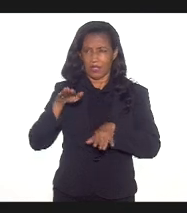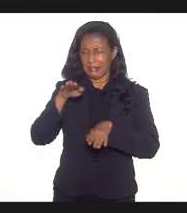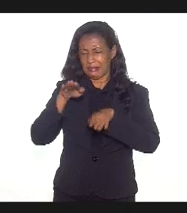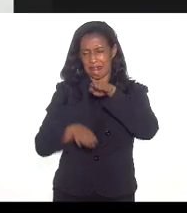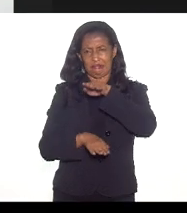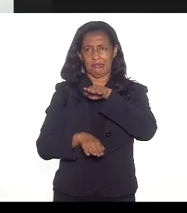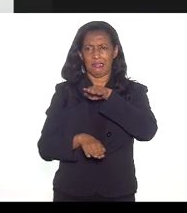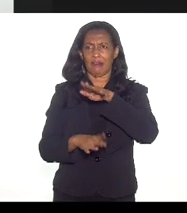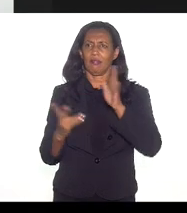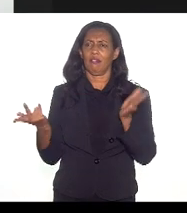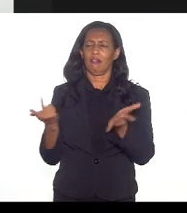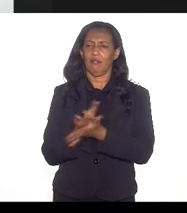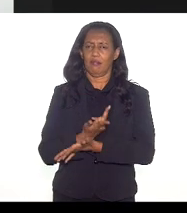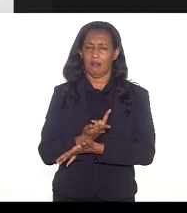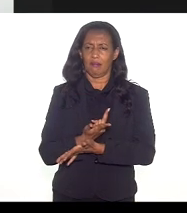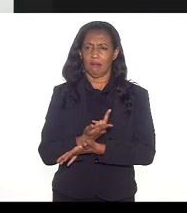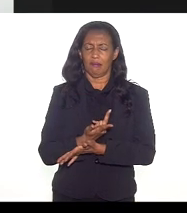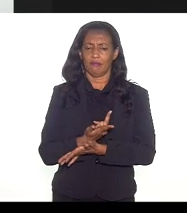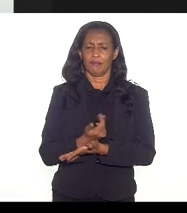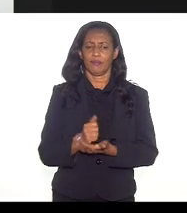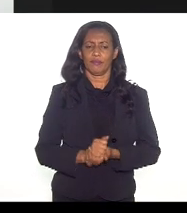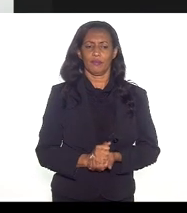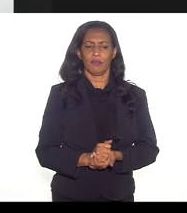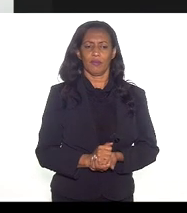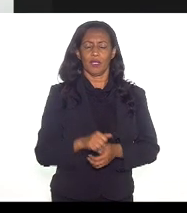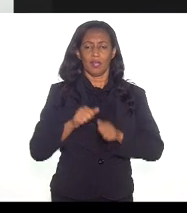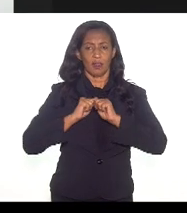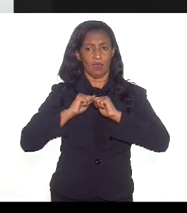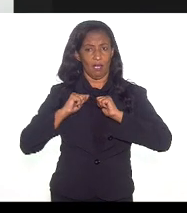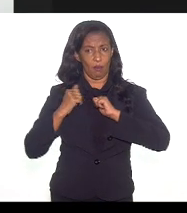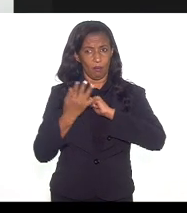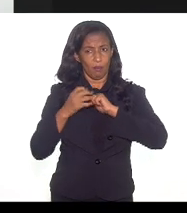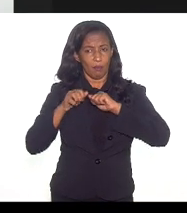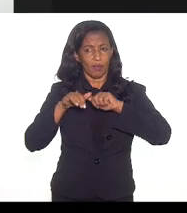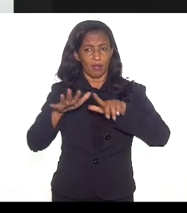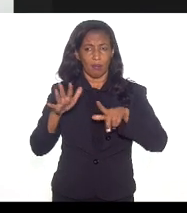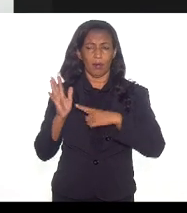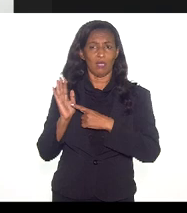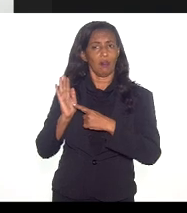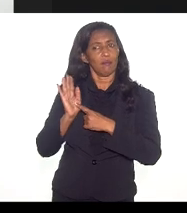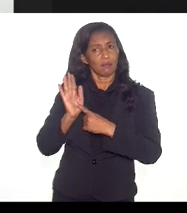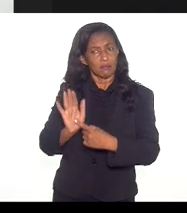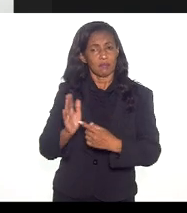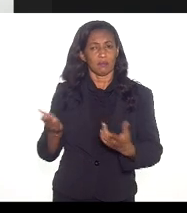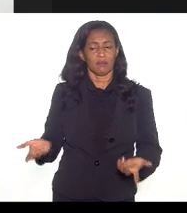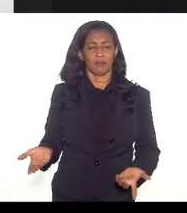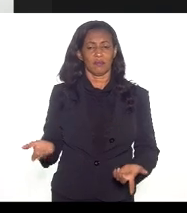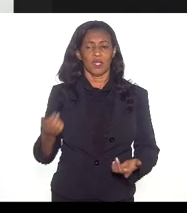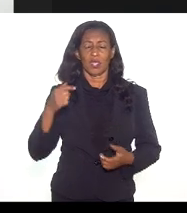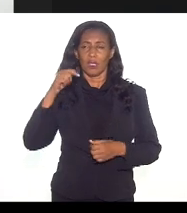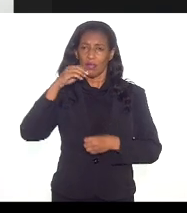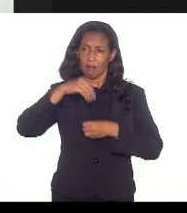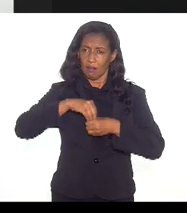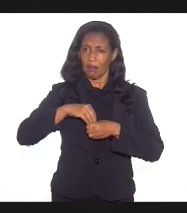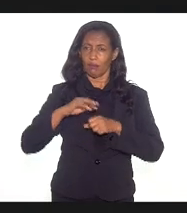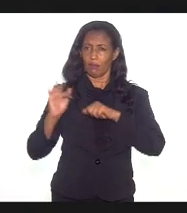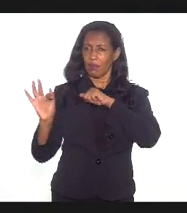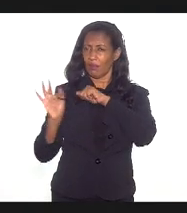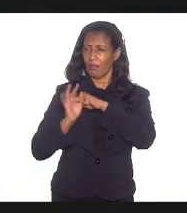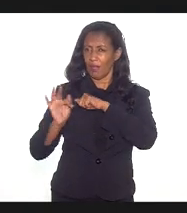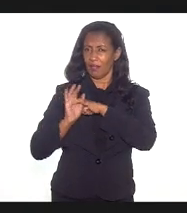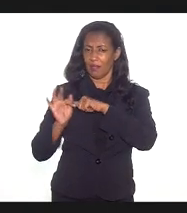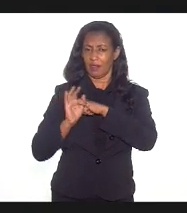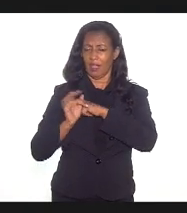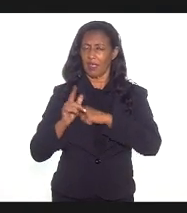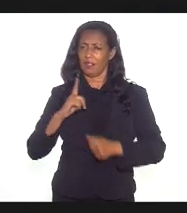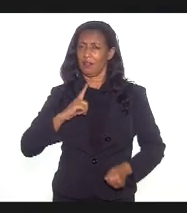desigualdades, né? Diversas desigualdades que a pandemia nos expõe. E aí, com isso, na FAETEC, a gente enfrenta